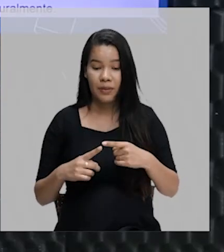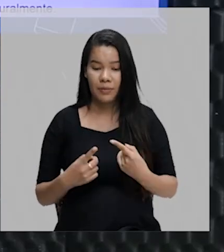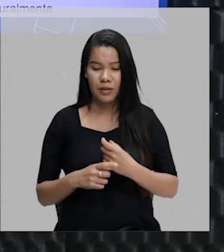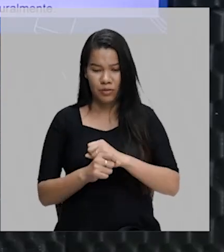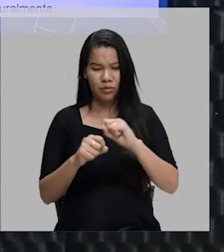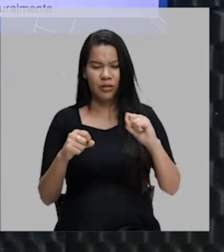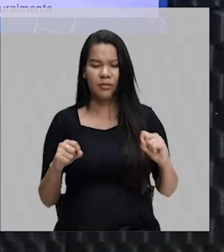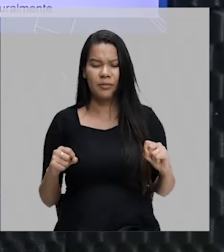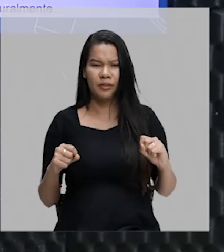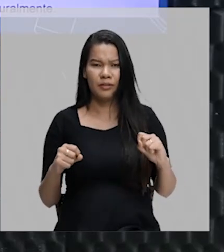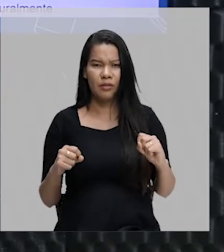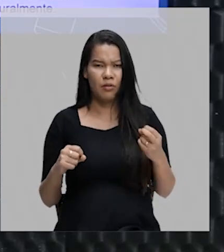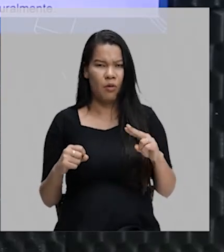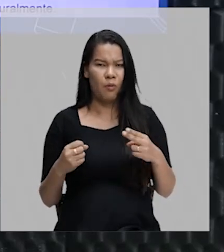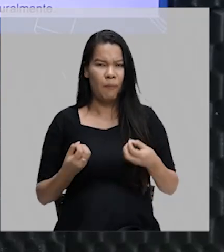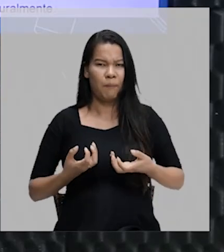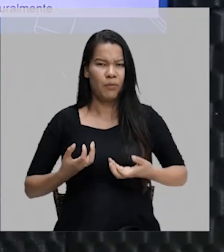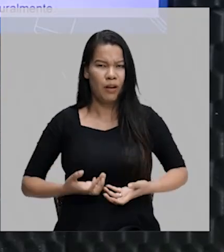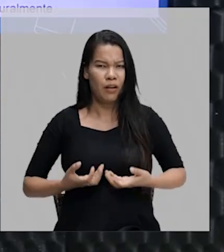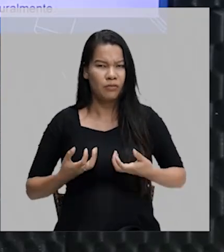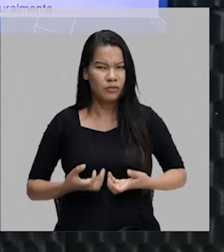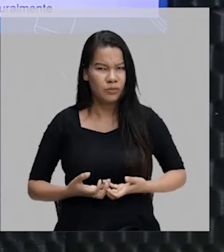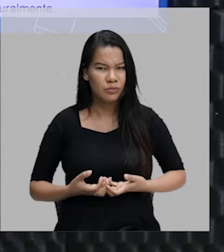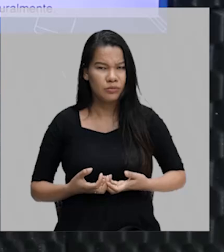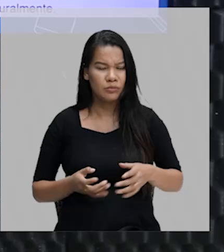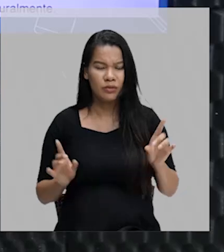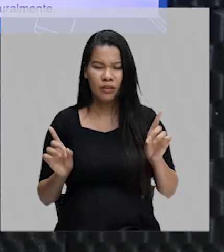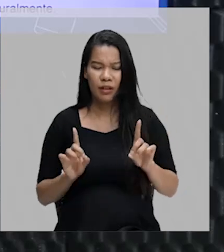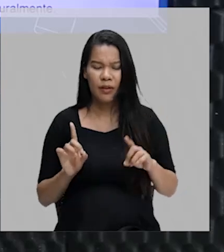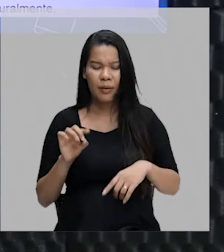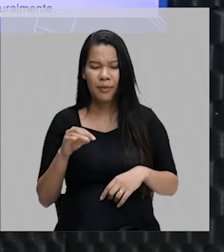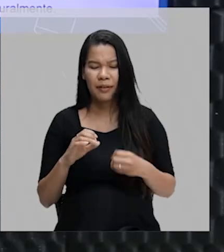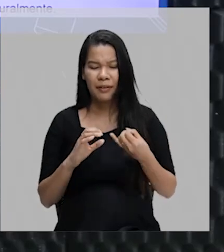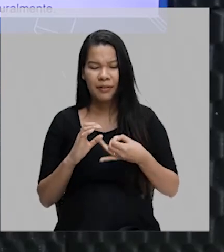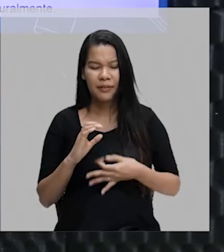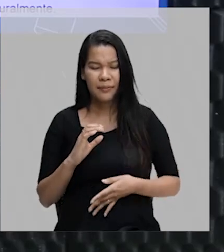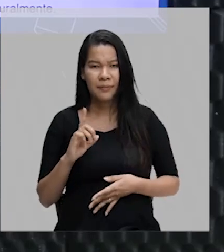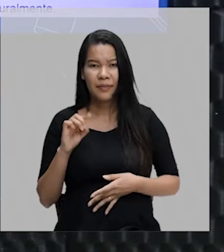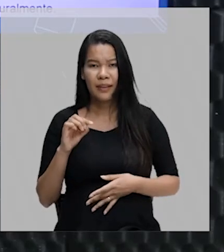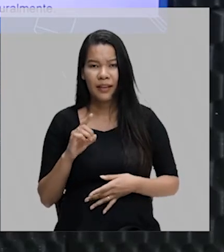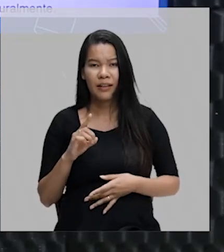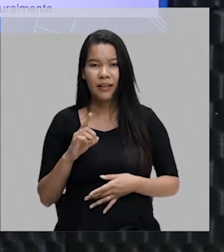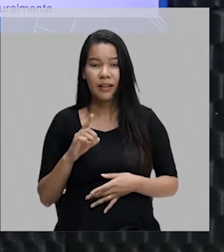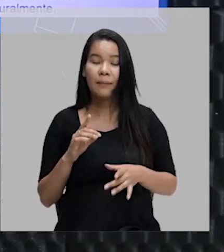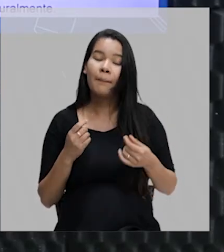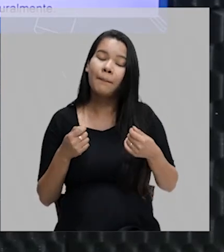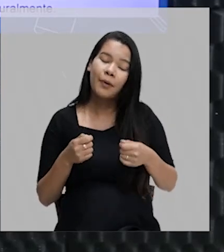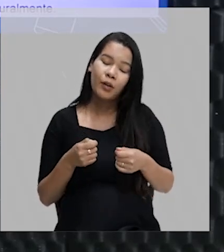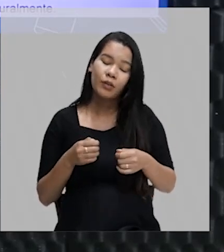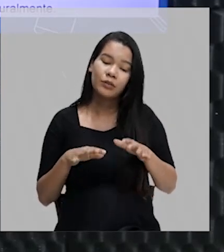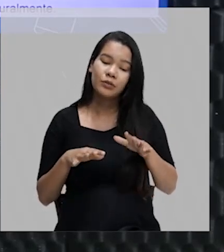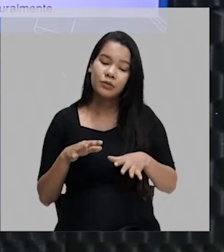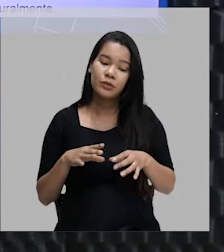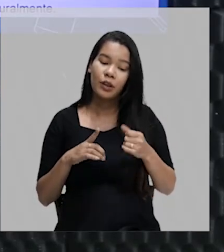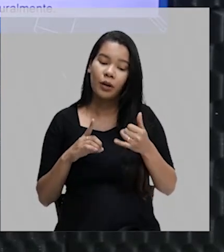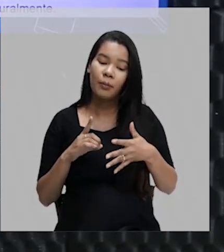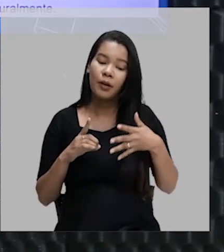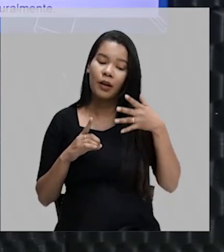tamanho dele, o tamanho e o peso, é uma característica que é determinada geneticamente